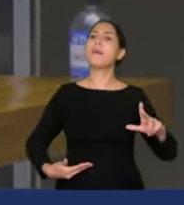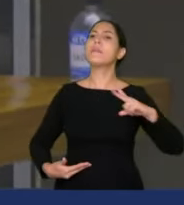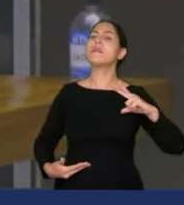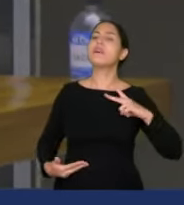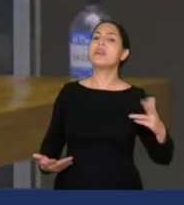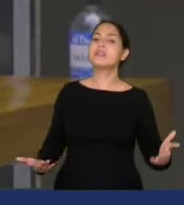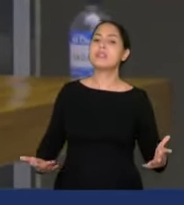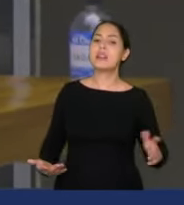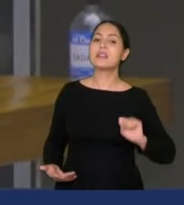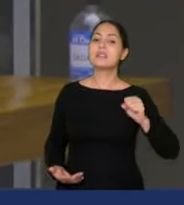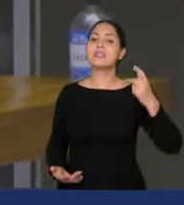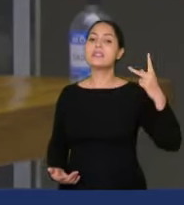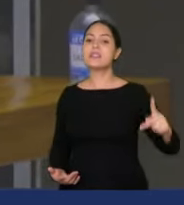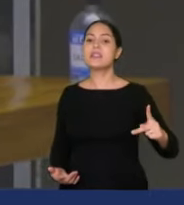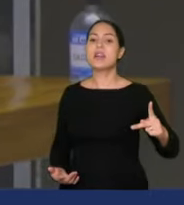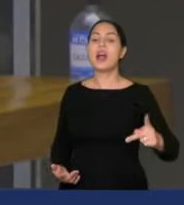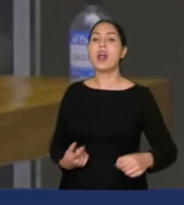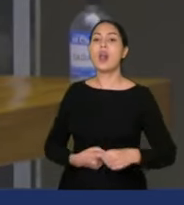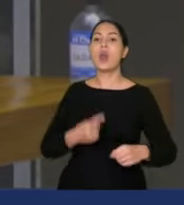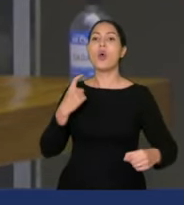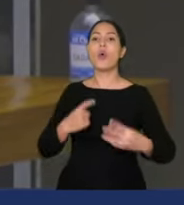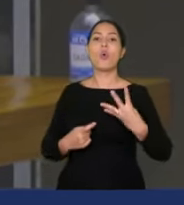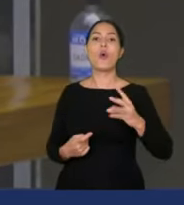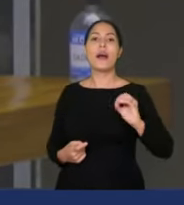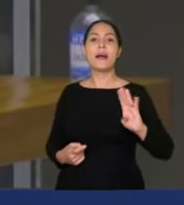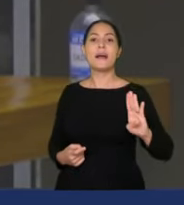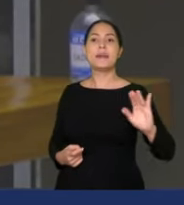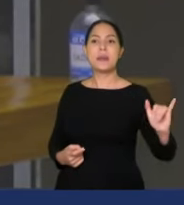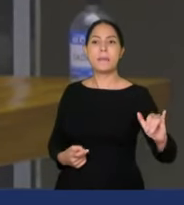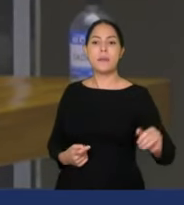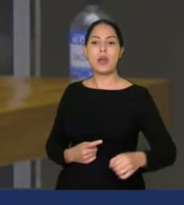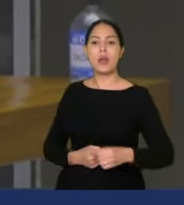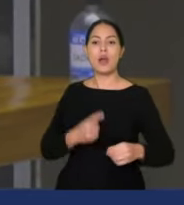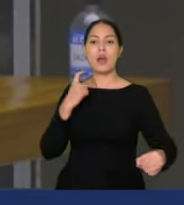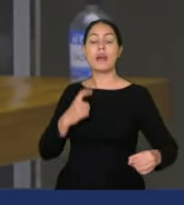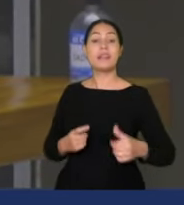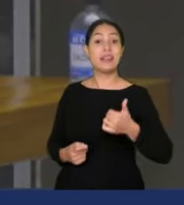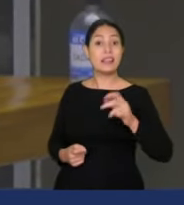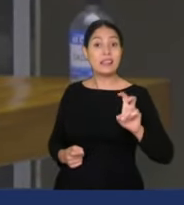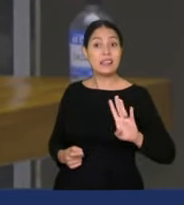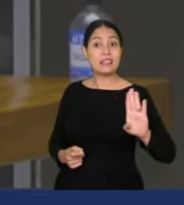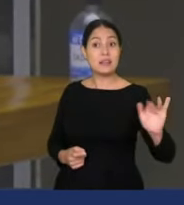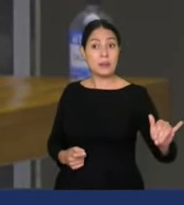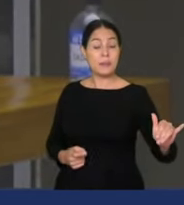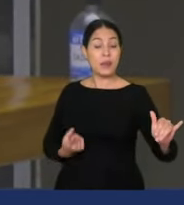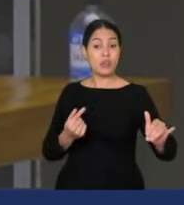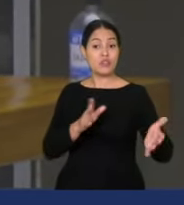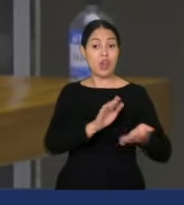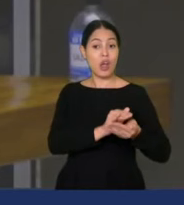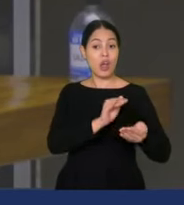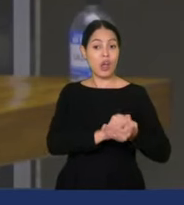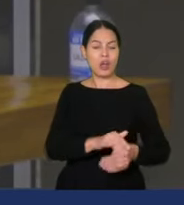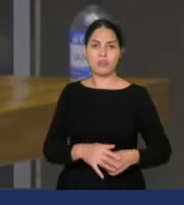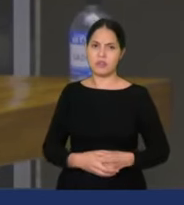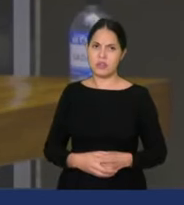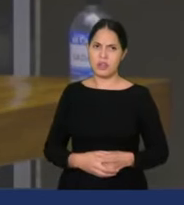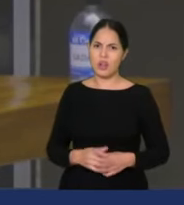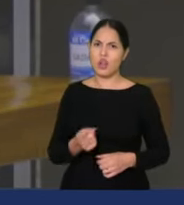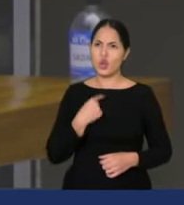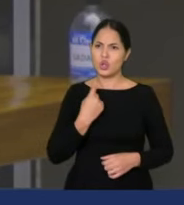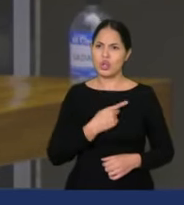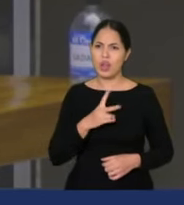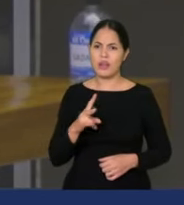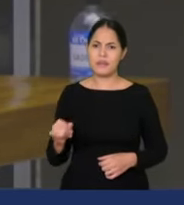quase 40 bilhões nos últimos anos, tem 15 bilhões em caixa? Estamos correndo risco de apagão com